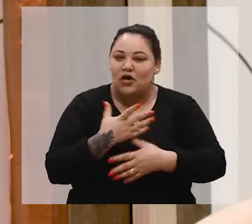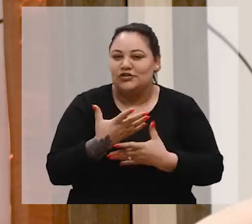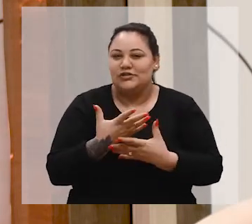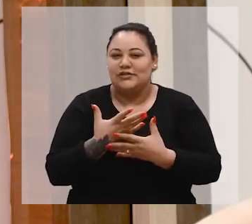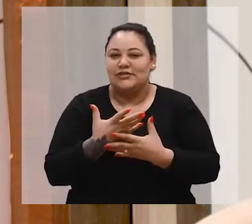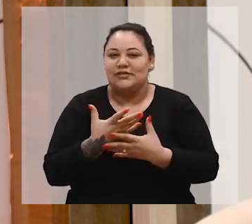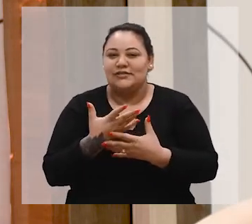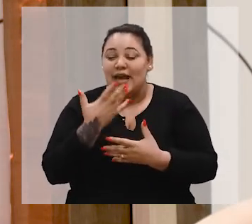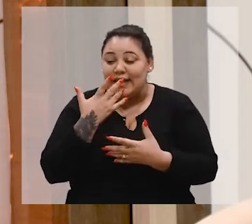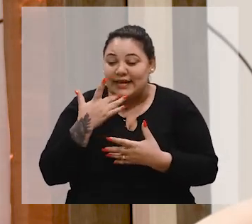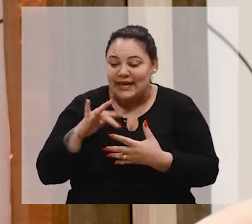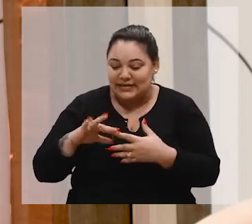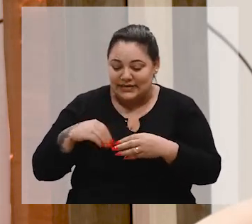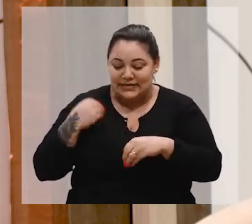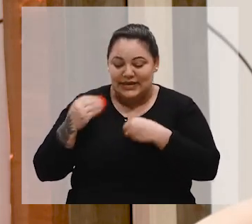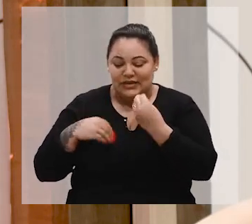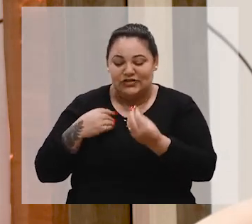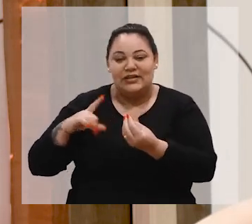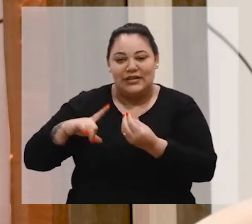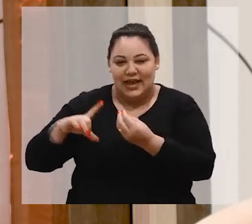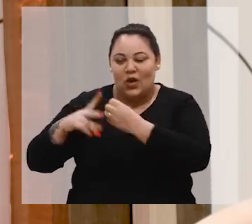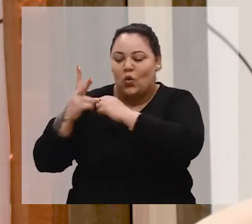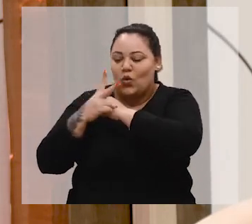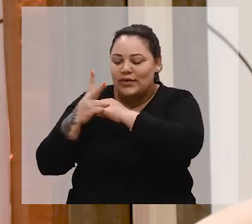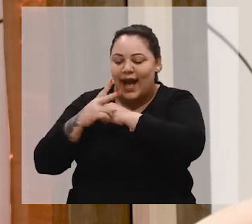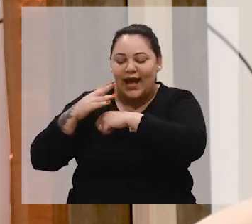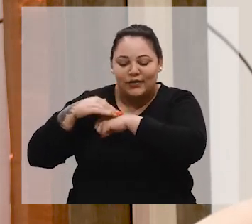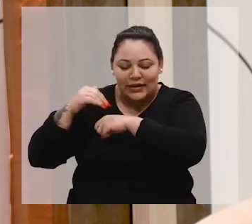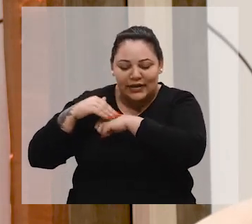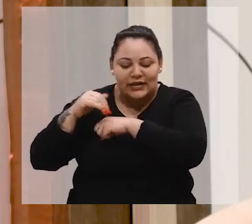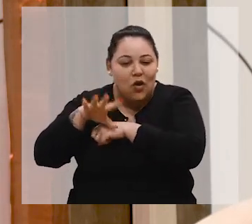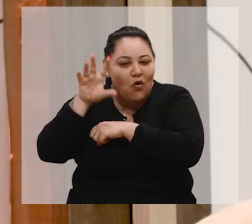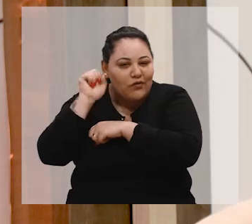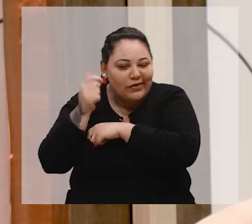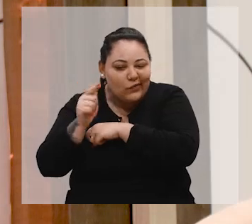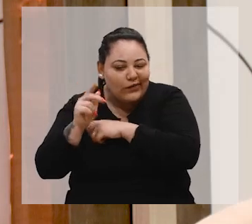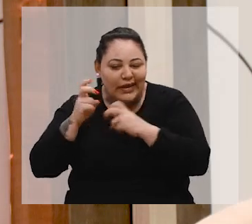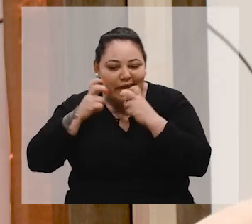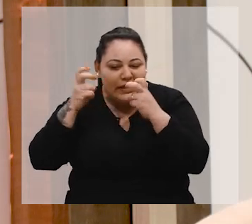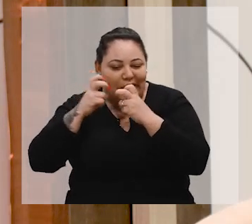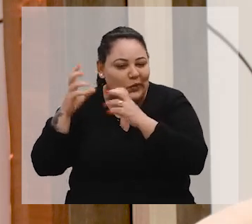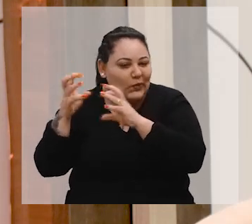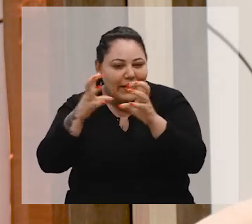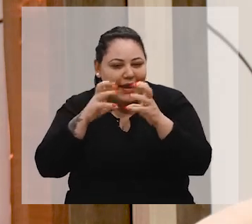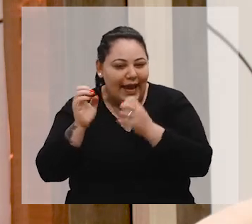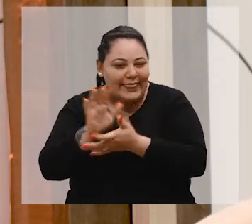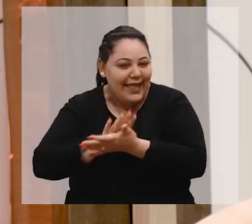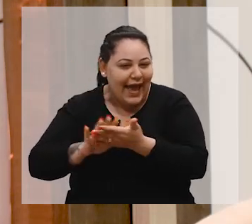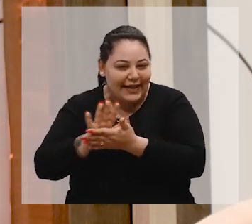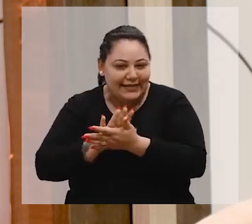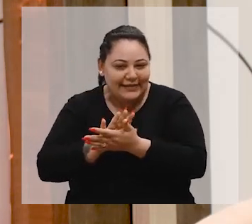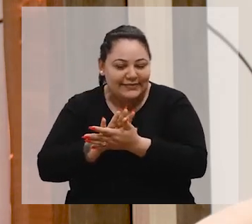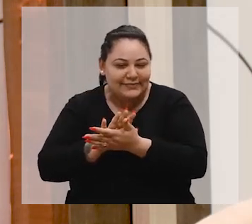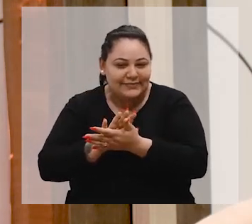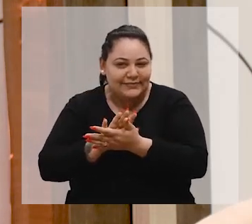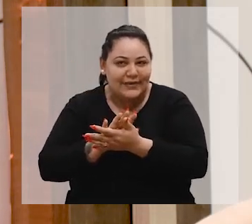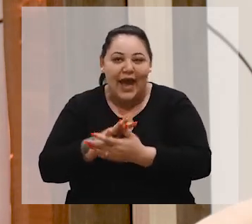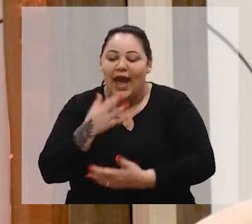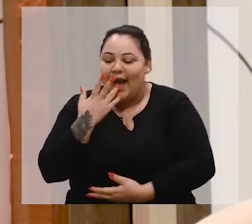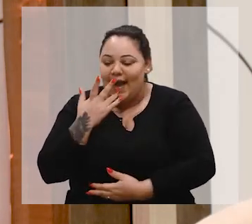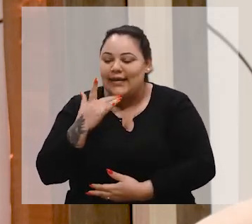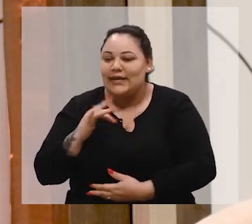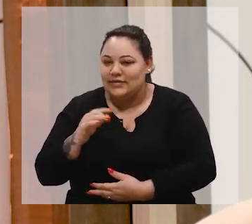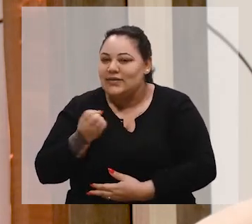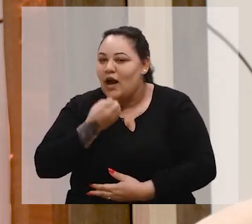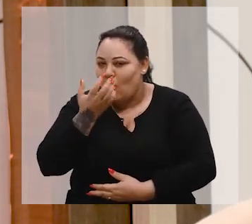coordenação pedagógica. Quando ela se sente ali amparada, escutada, que ali não tem grito, não tem briga, muitas